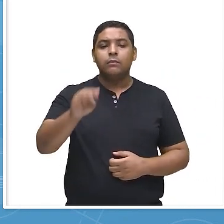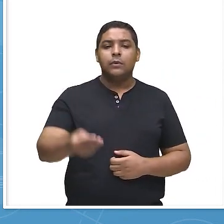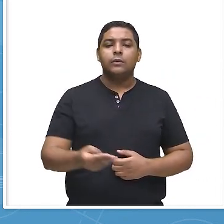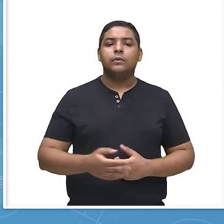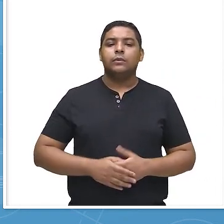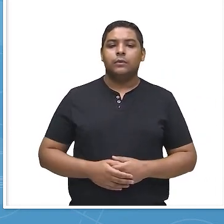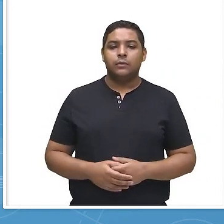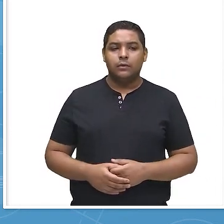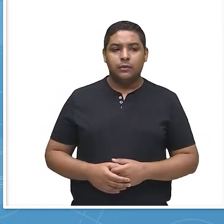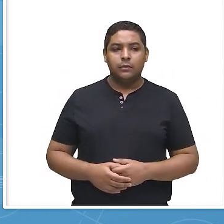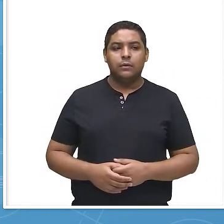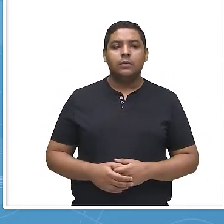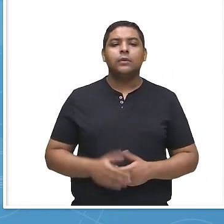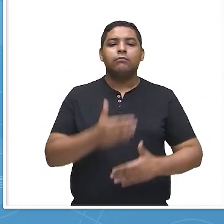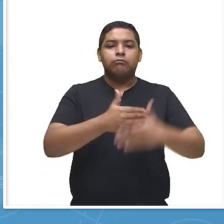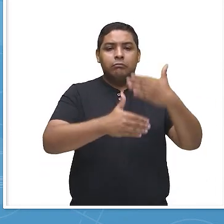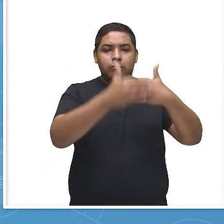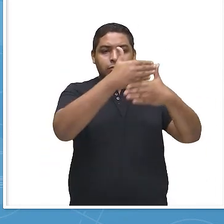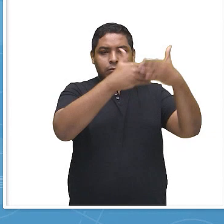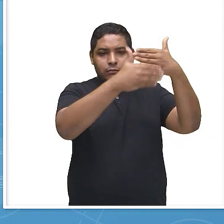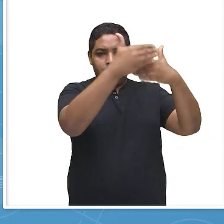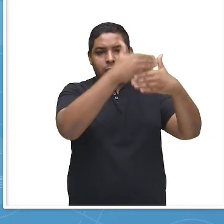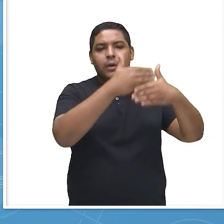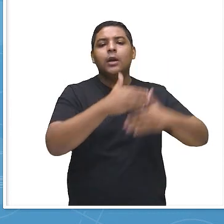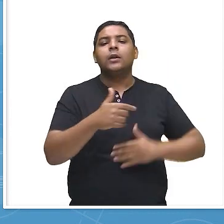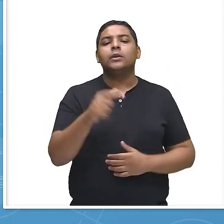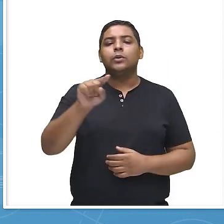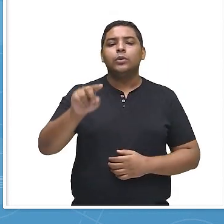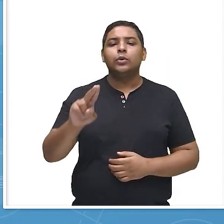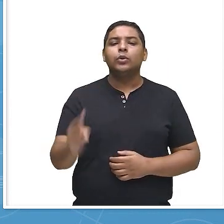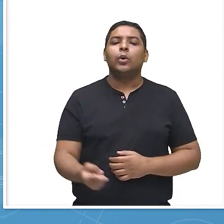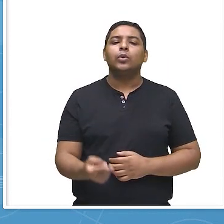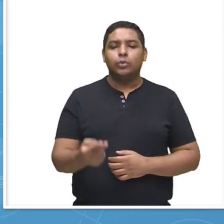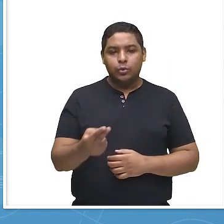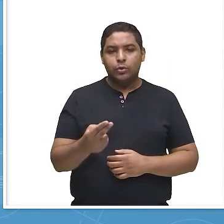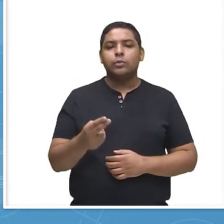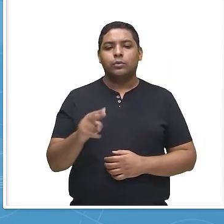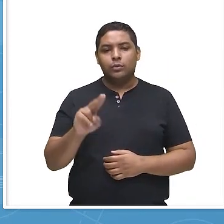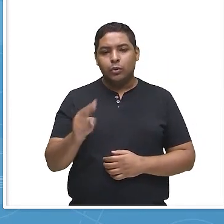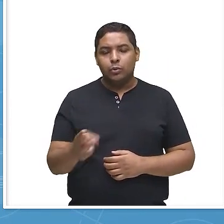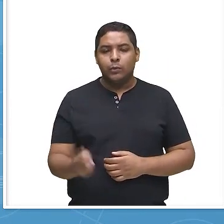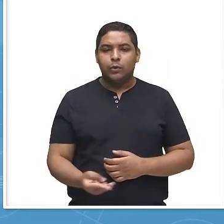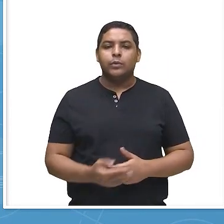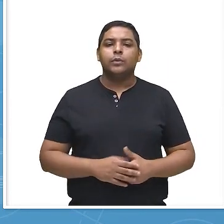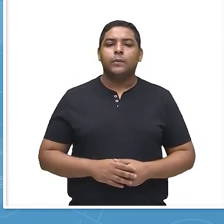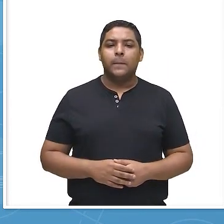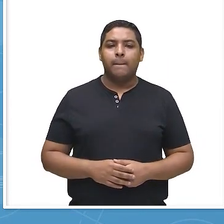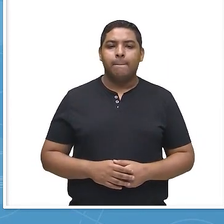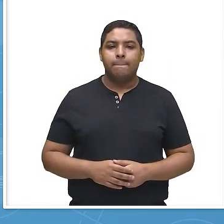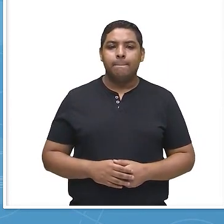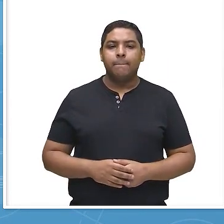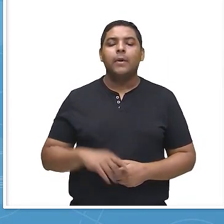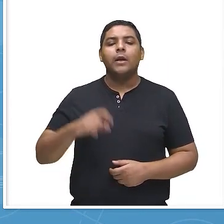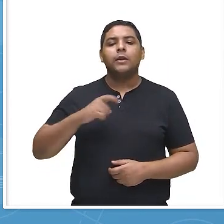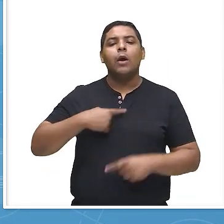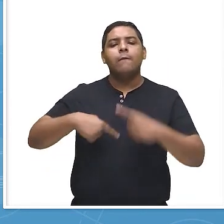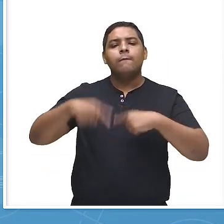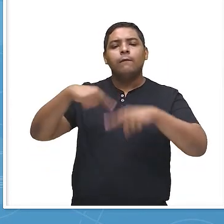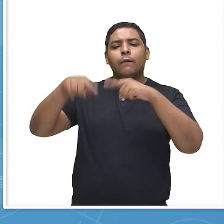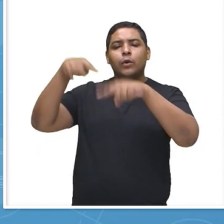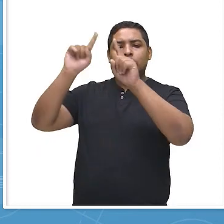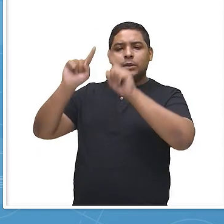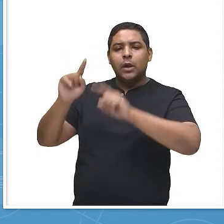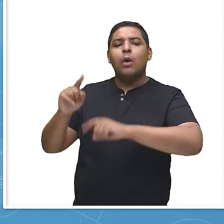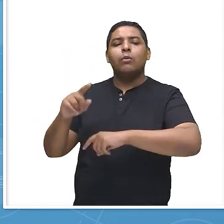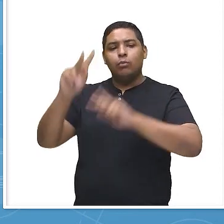período quaternário. Grand Canyon, 2 milhões. Evolução dos seres humanos na Era